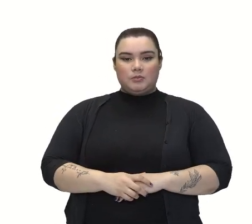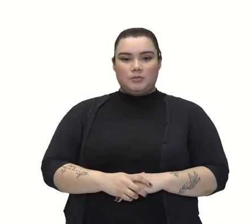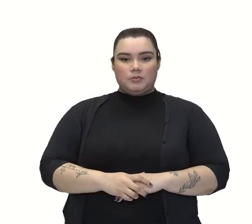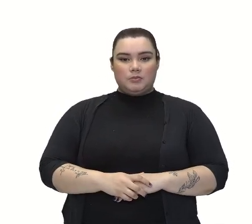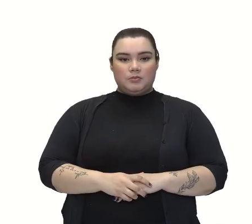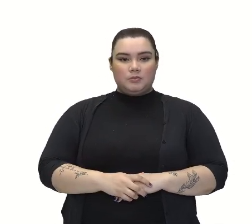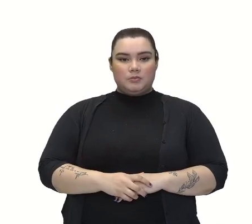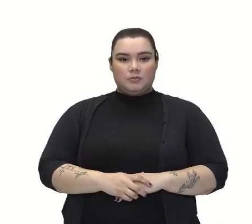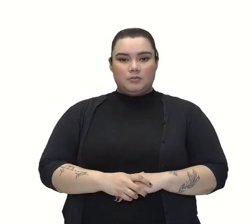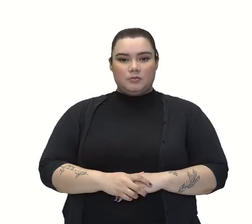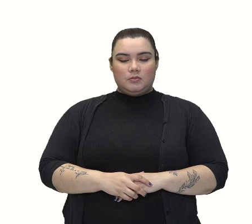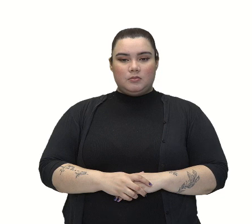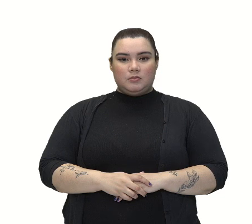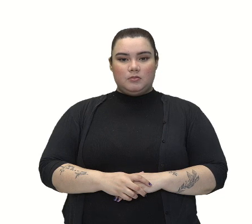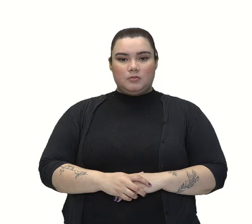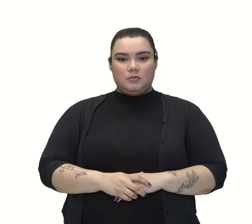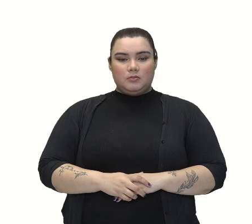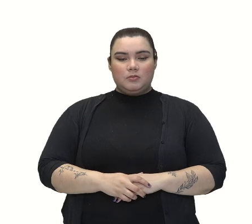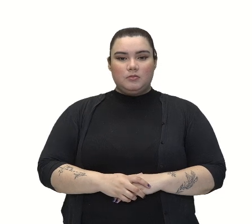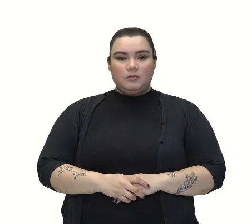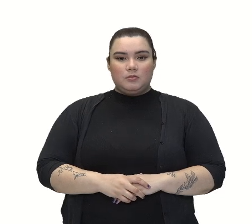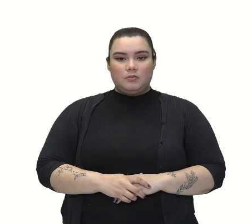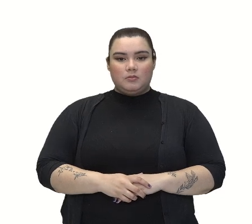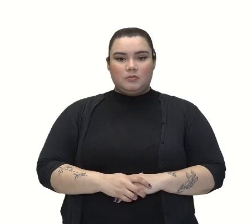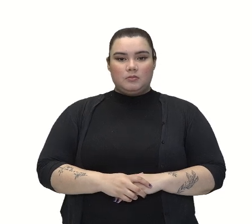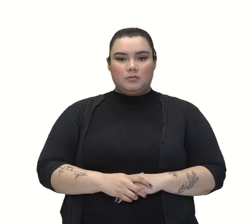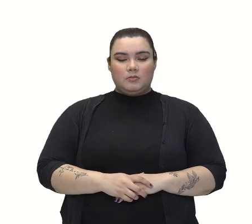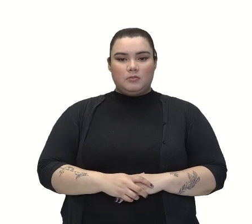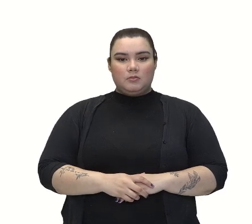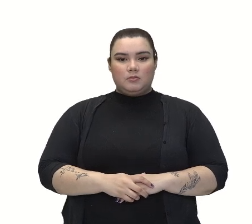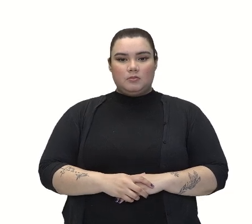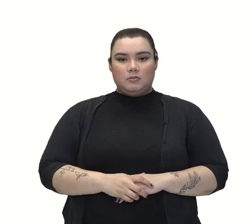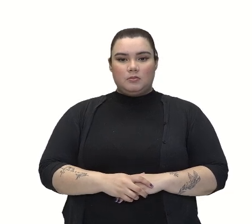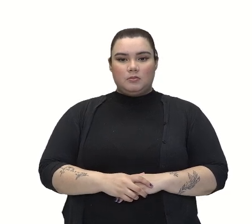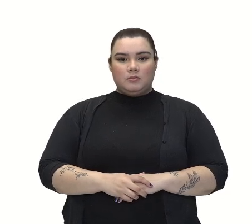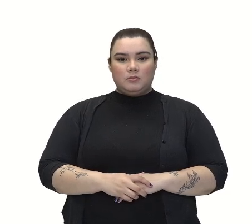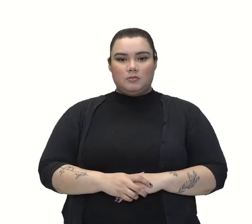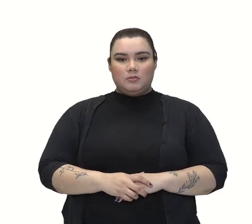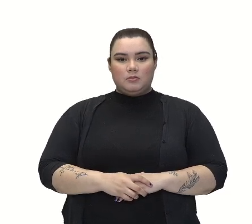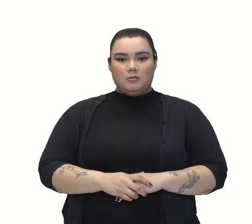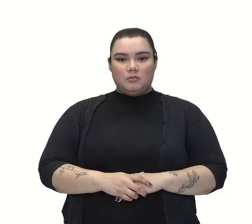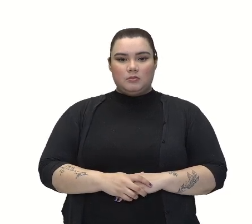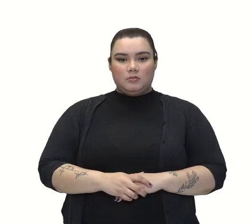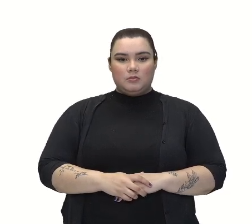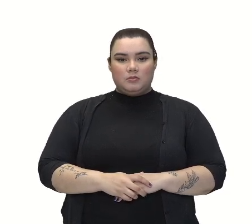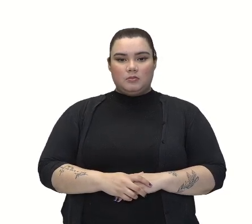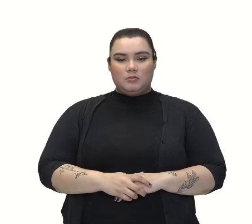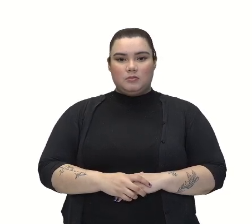a canetinha. Nós chamamos de artigo.